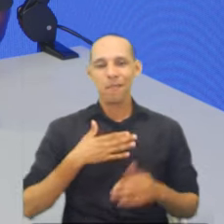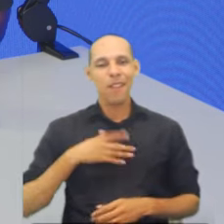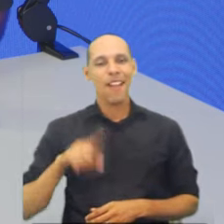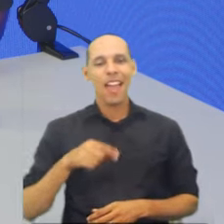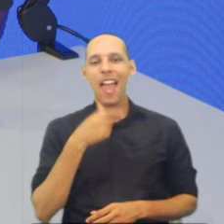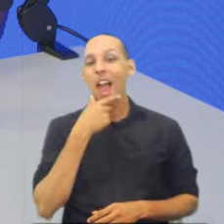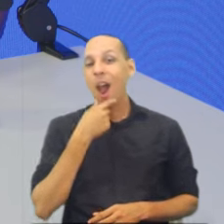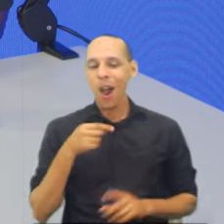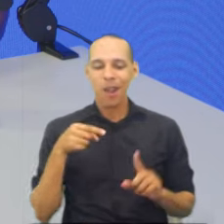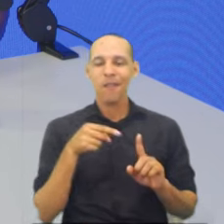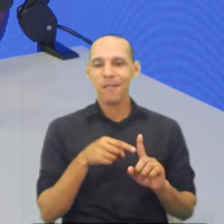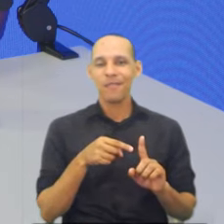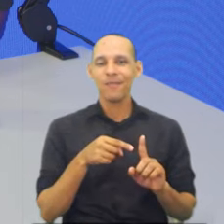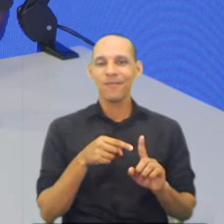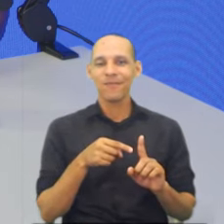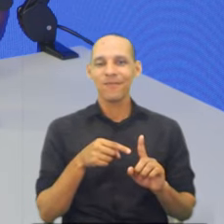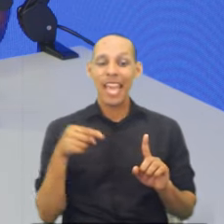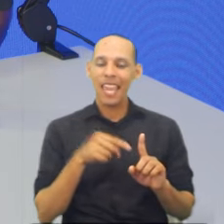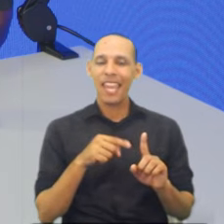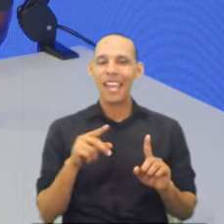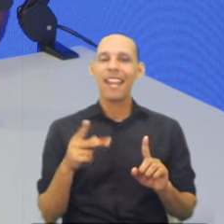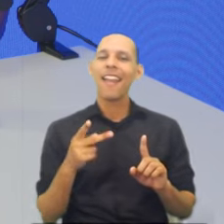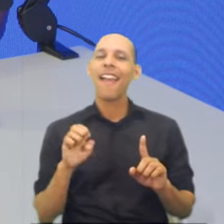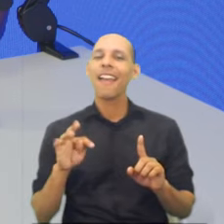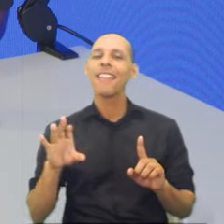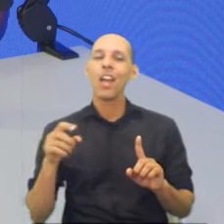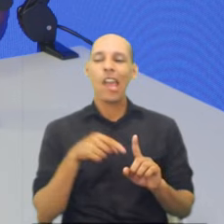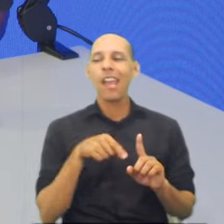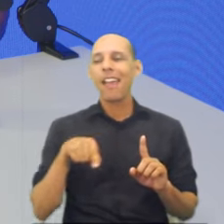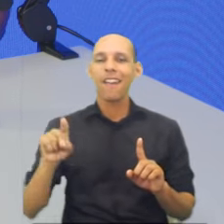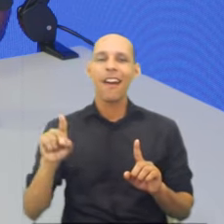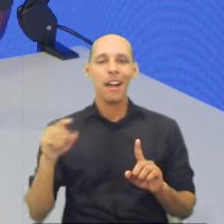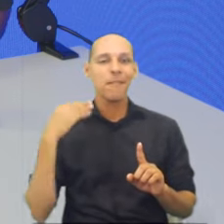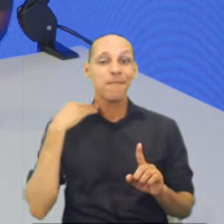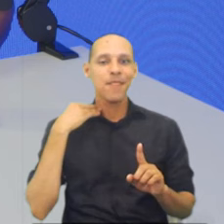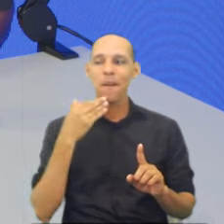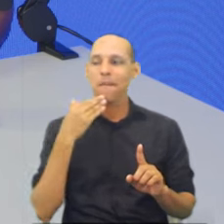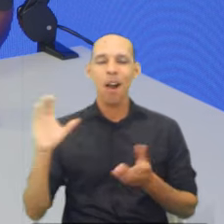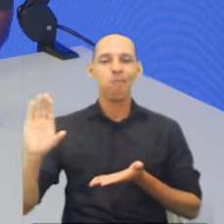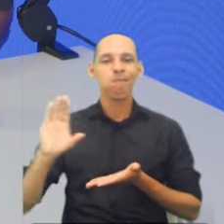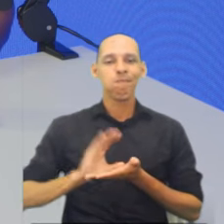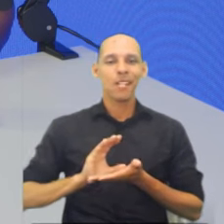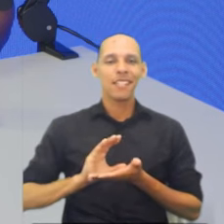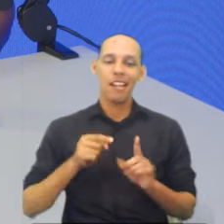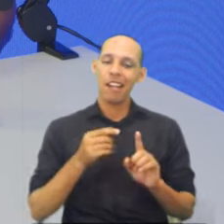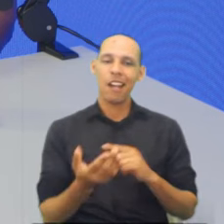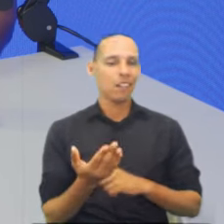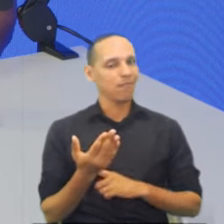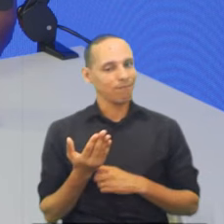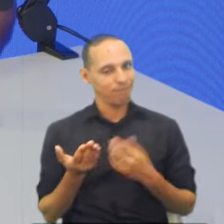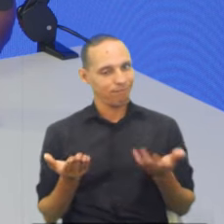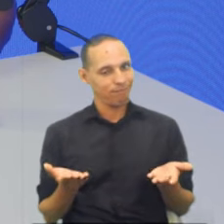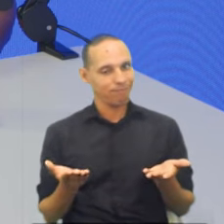étero e todas as vezes que a gente precisou de banco Foi ele que foi pedir empréstimo então para tudo assim então eu vejo